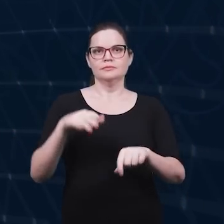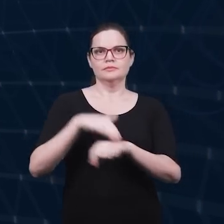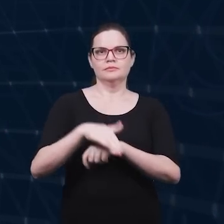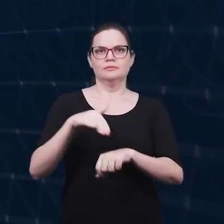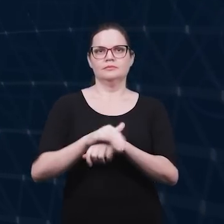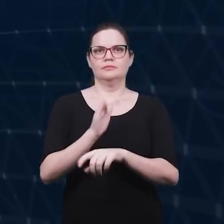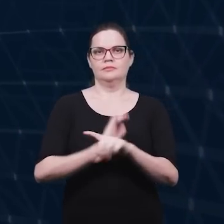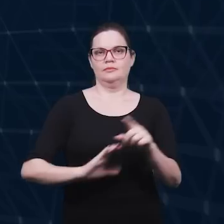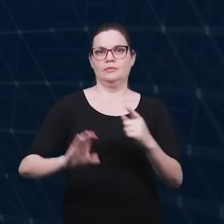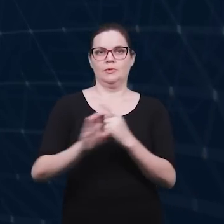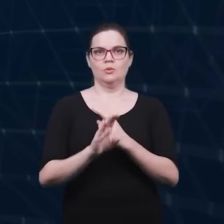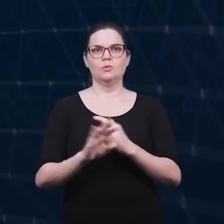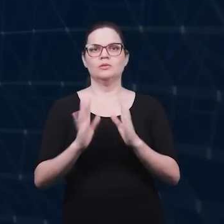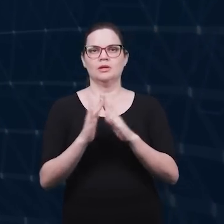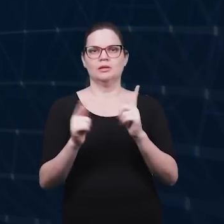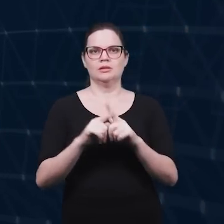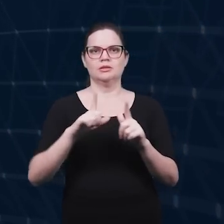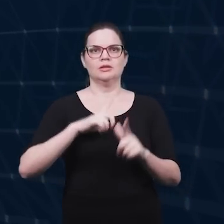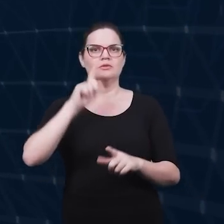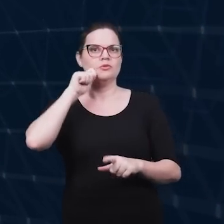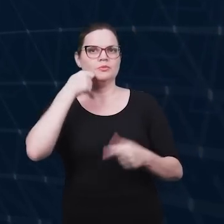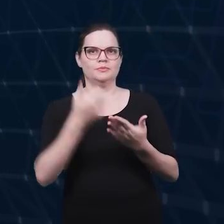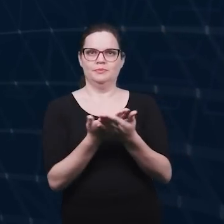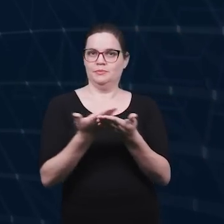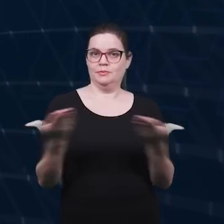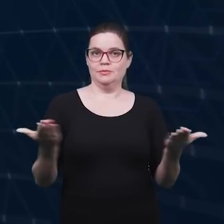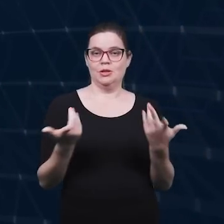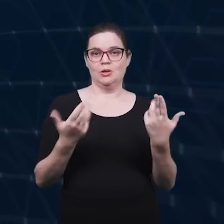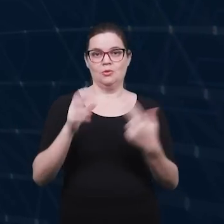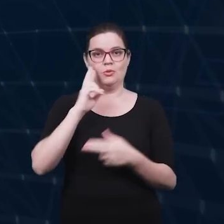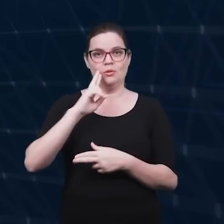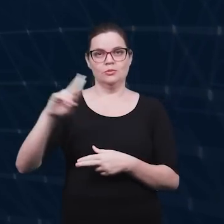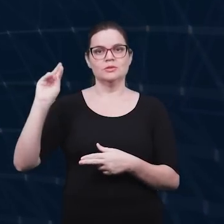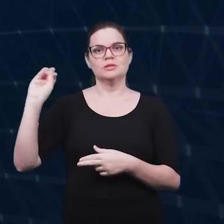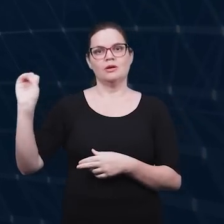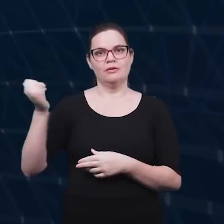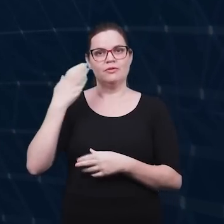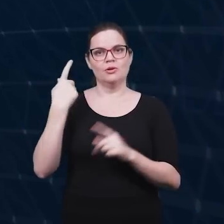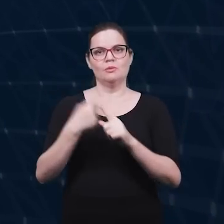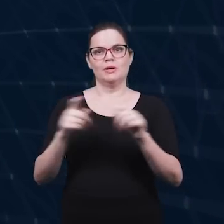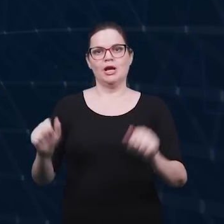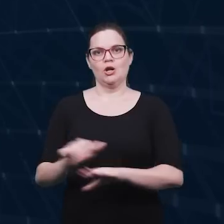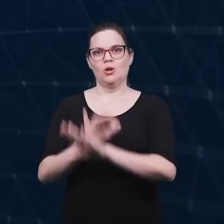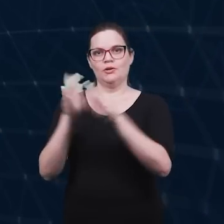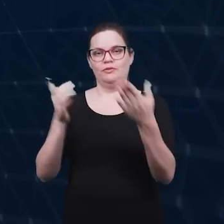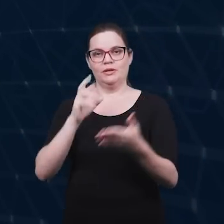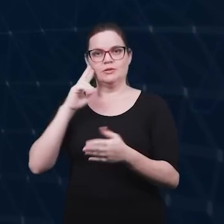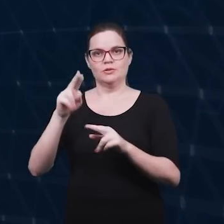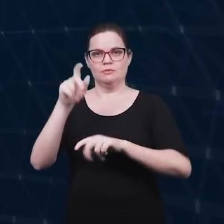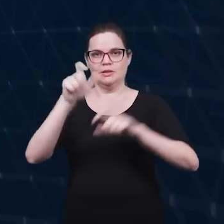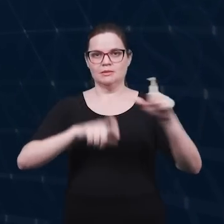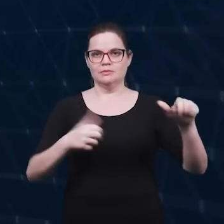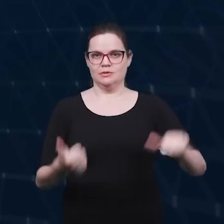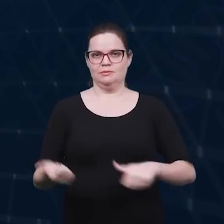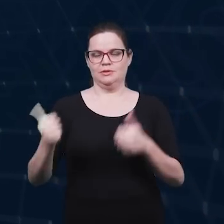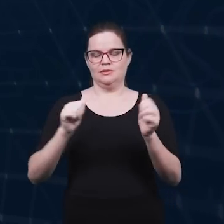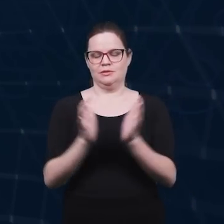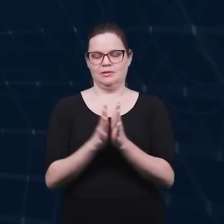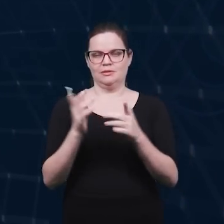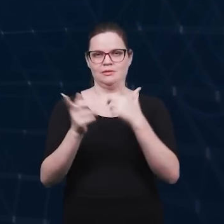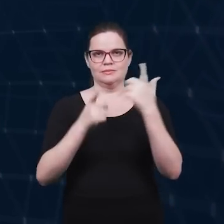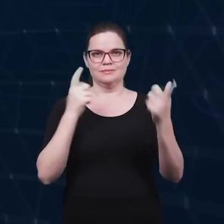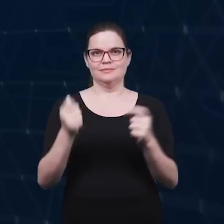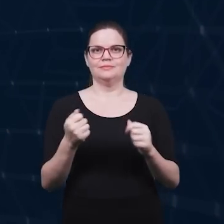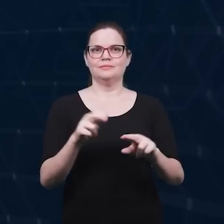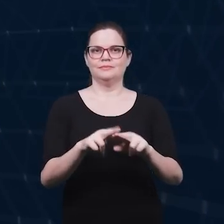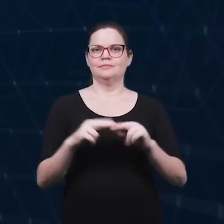noite, as igrejas se reuniram para participar da Santa Ceia com o Senhor em glorificação a Deus pelos irmãos que desceram as águas. Louvado seja o nome